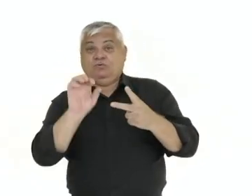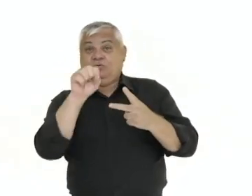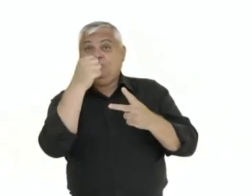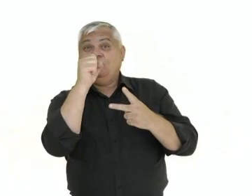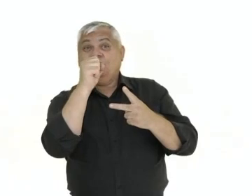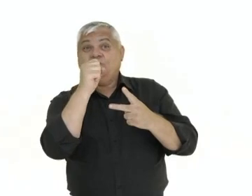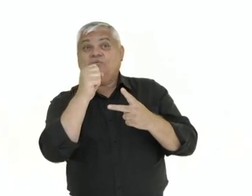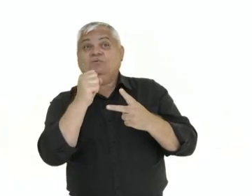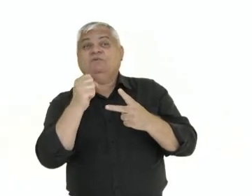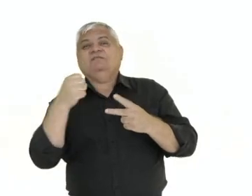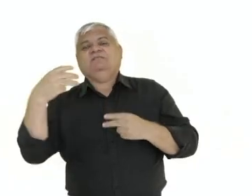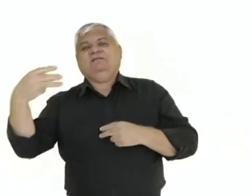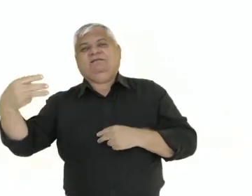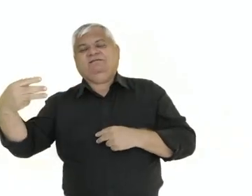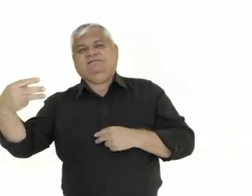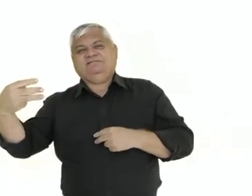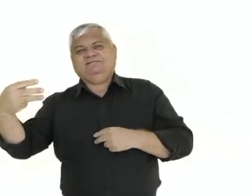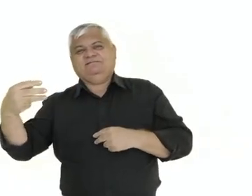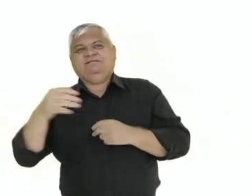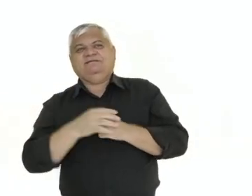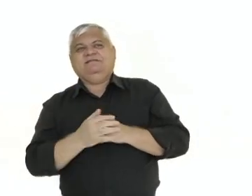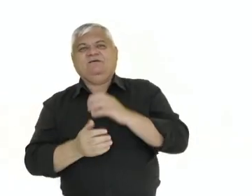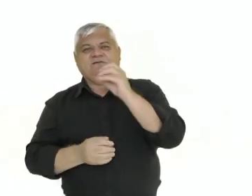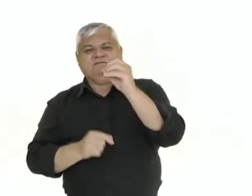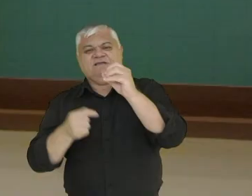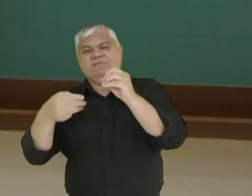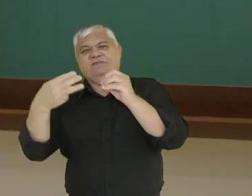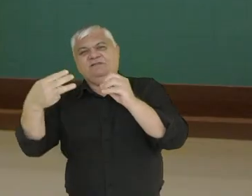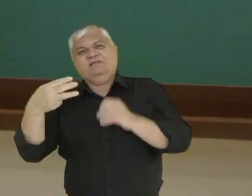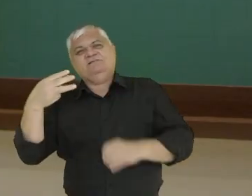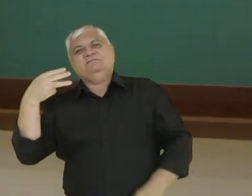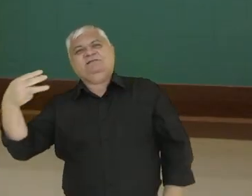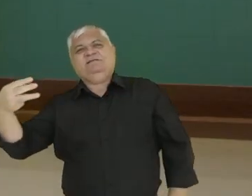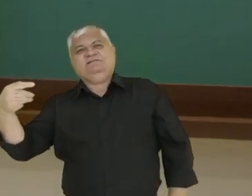quanto que dá 8? 3. Então, 0 menos 3,